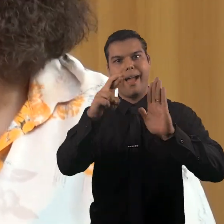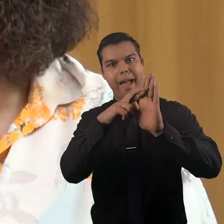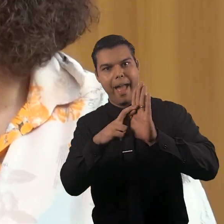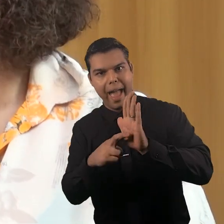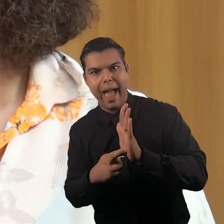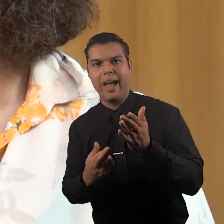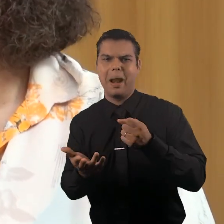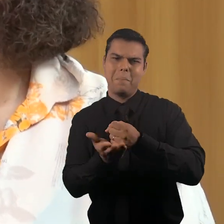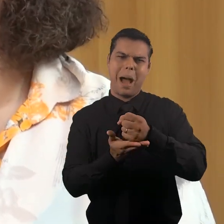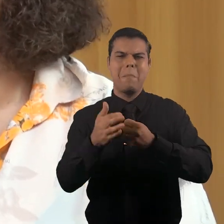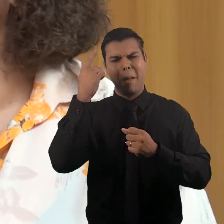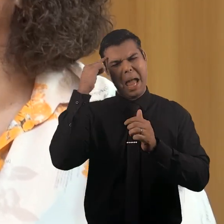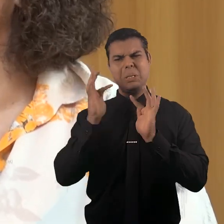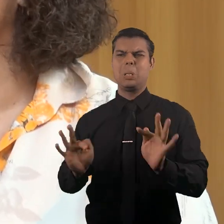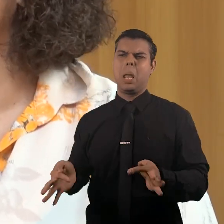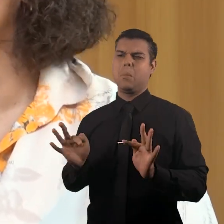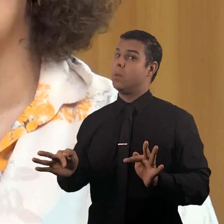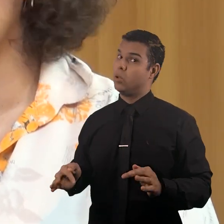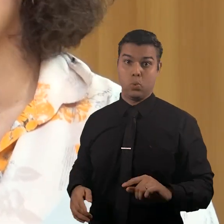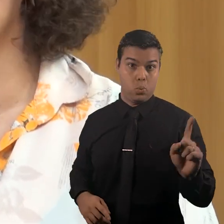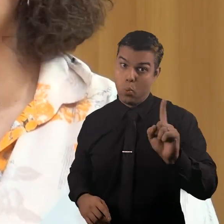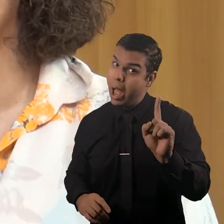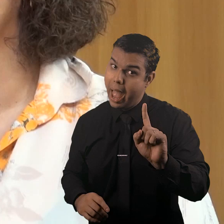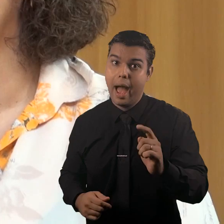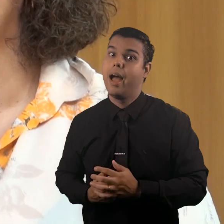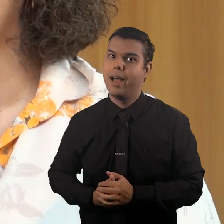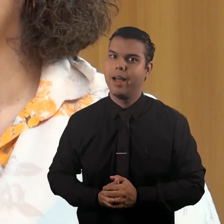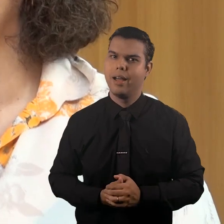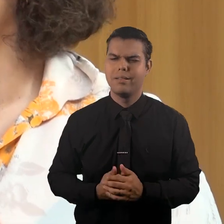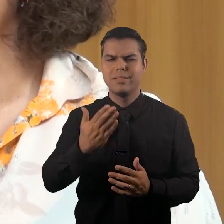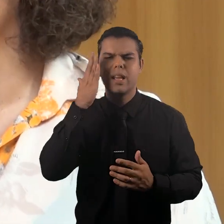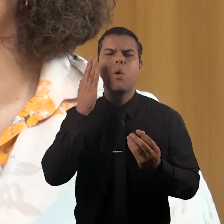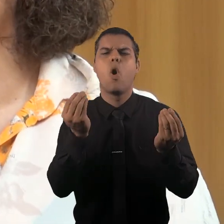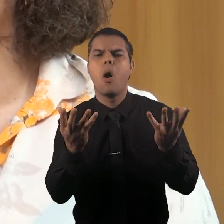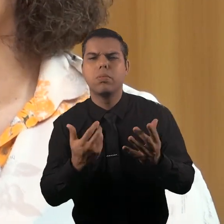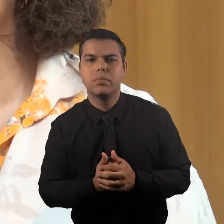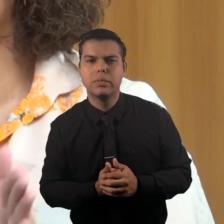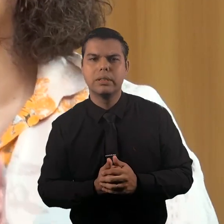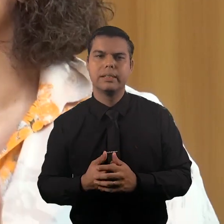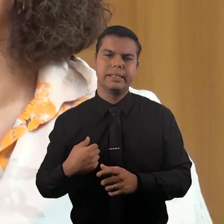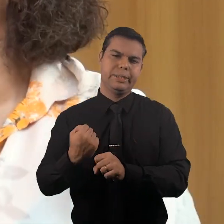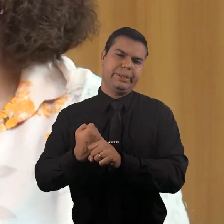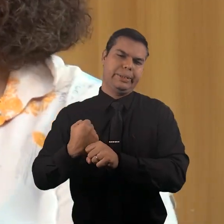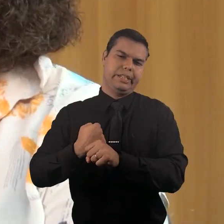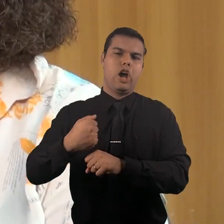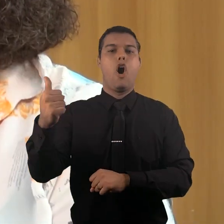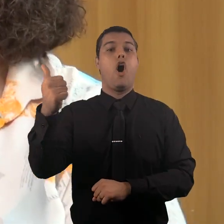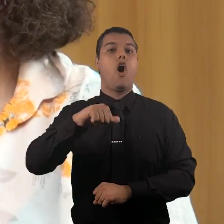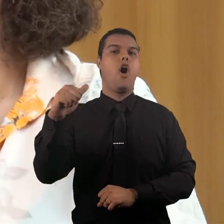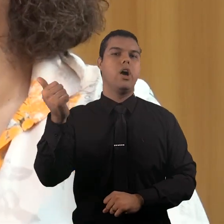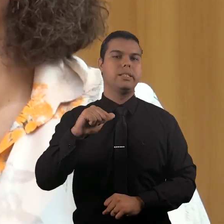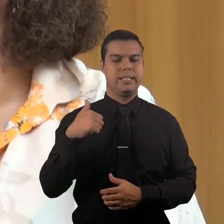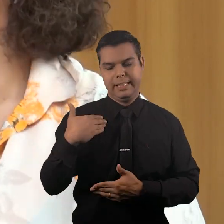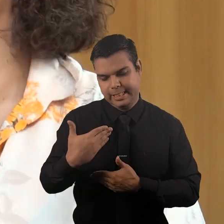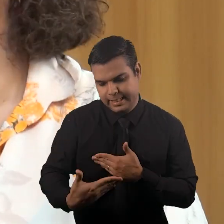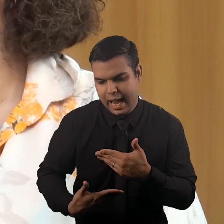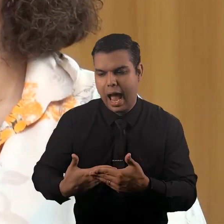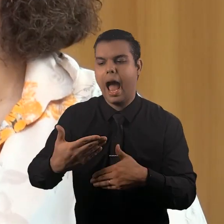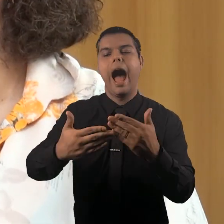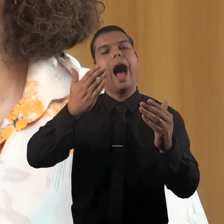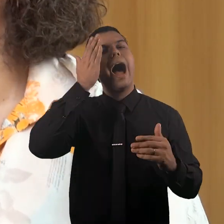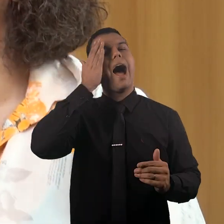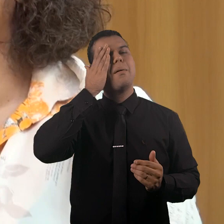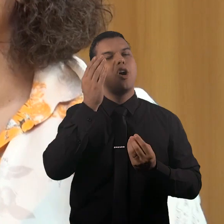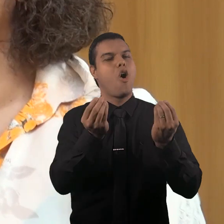regras básicas, que pode parecer muito simples, mas não são. E como é que a gente sabe disso? São 11 anos de estrada, a gente sabe os